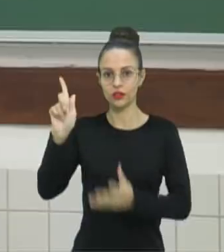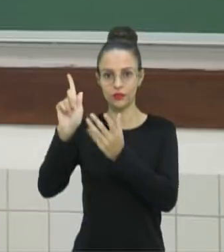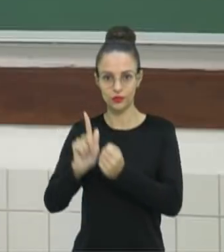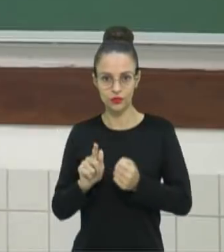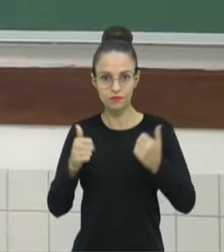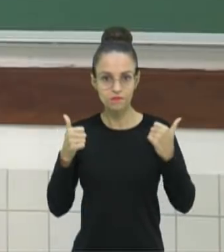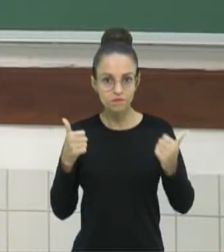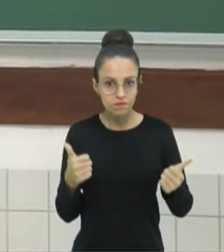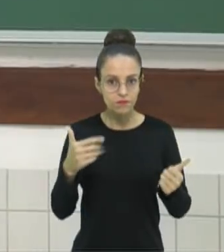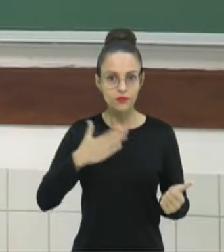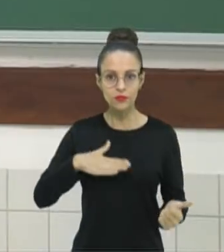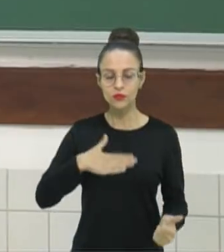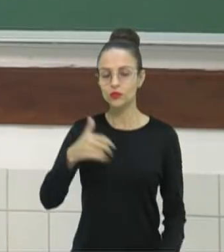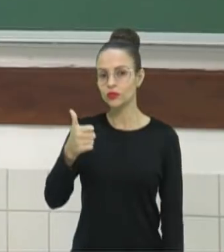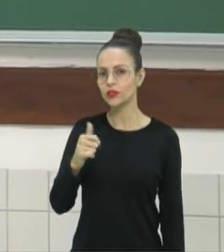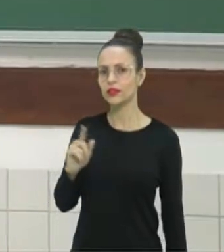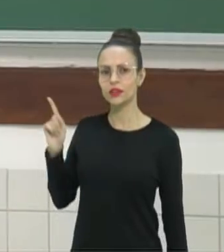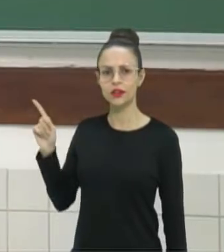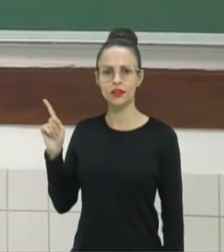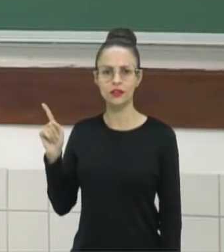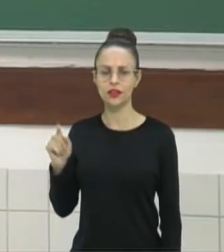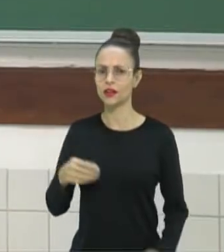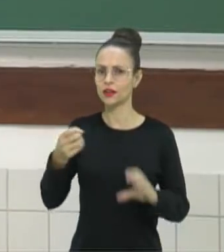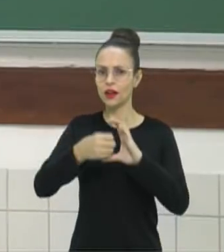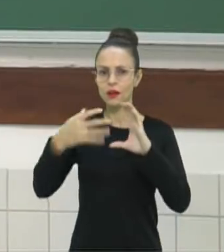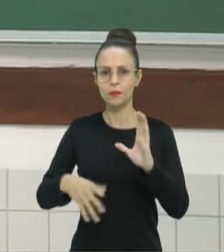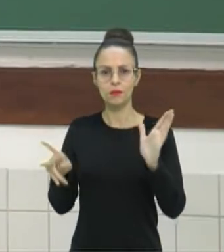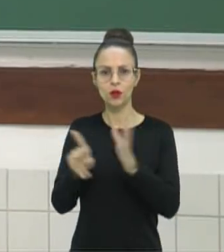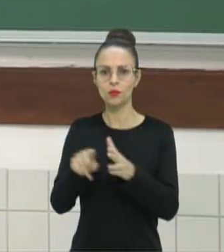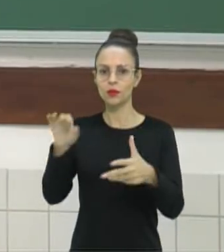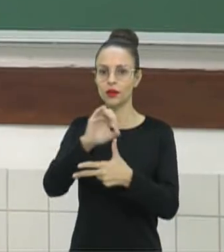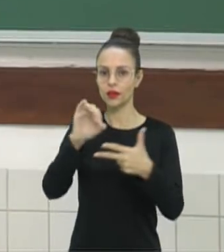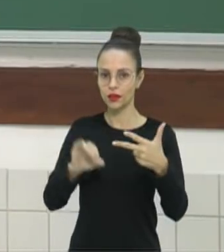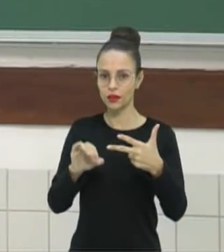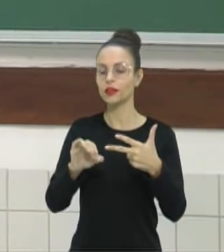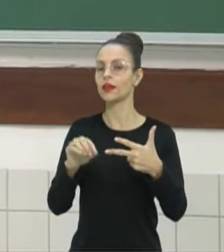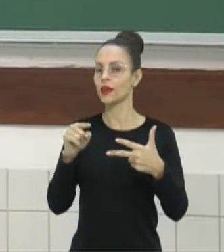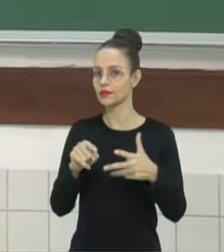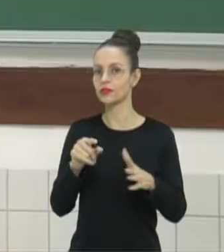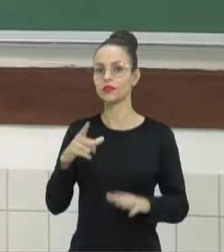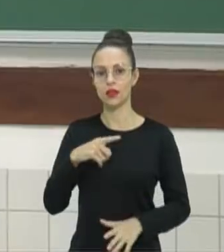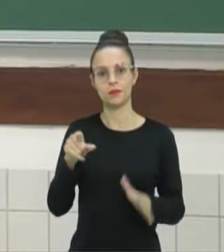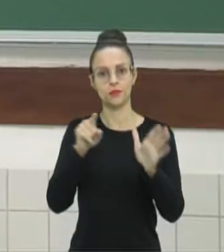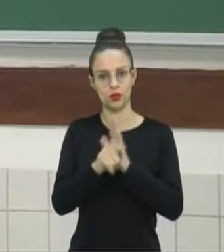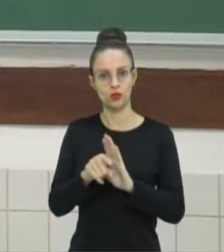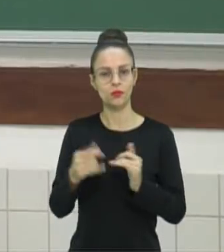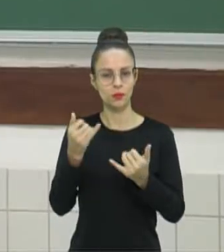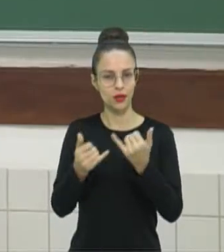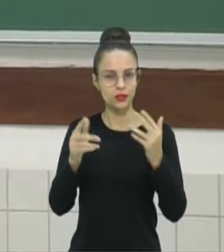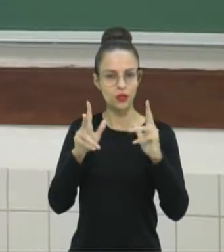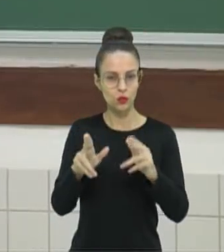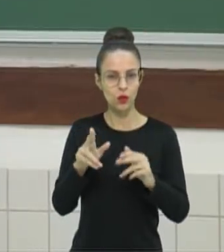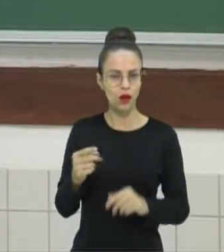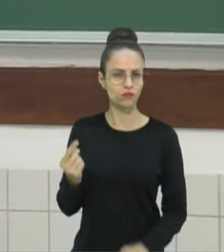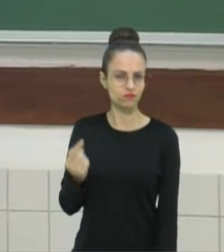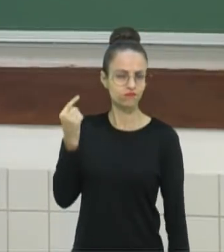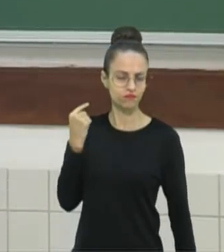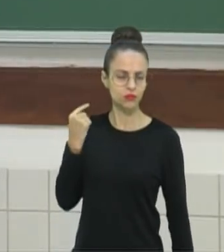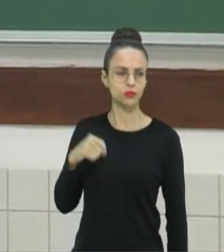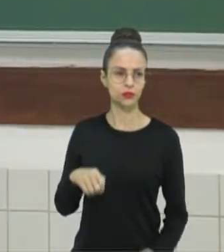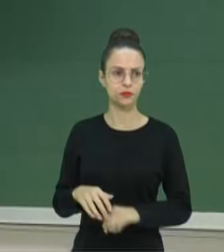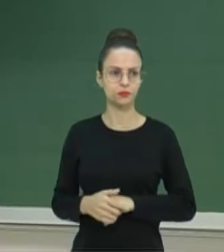queridos? Tranquilo? Uma questãozinha bem característica de Enem. O Enem cobrou uma questão muito parecida com essa aí há algum tempo